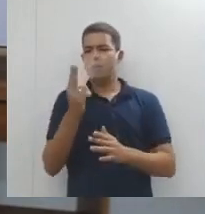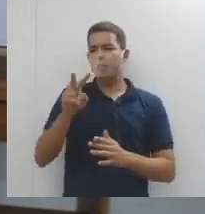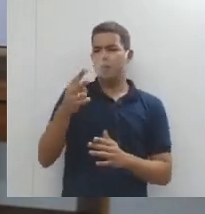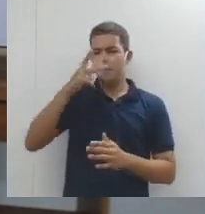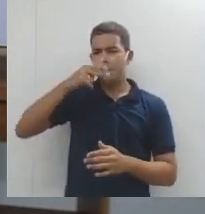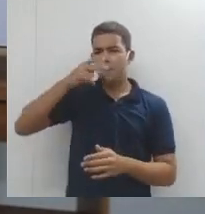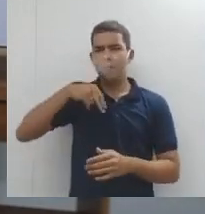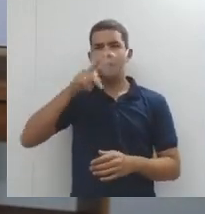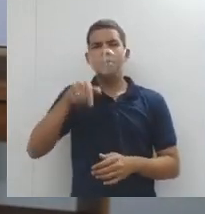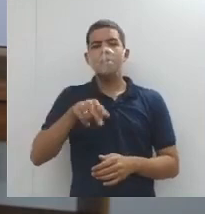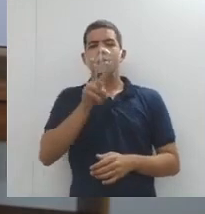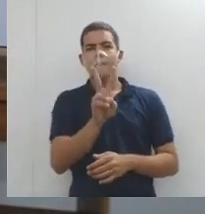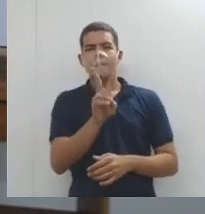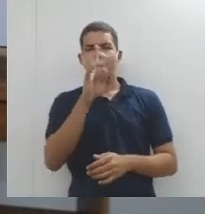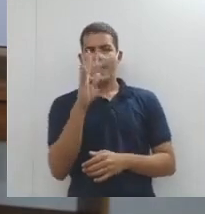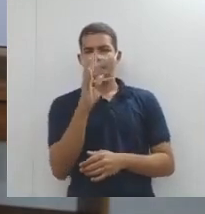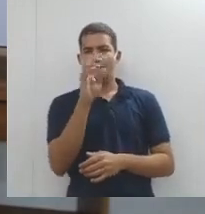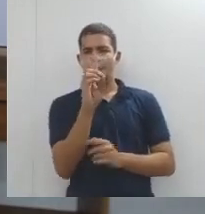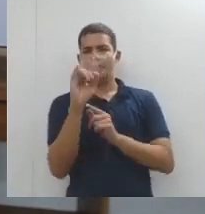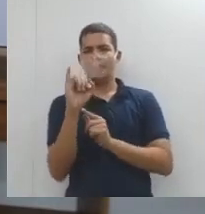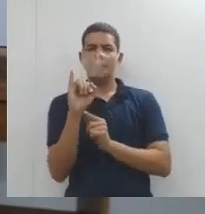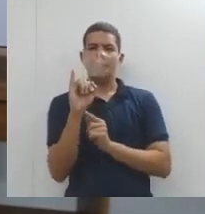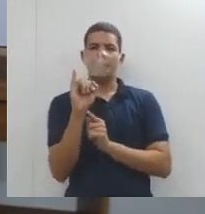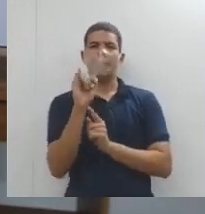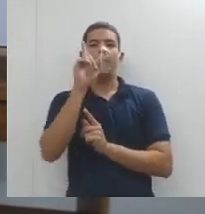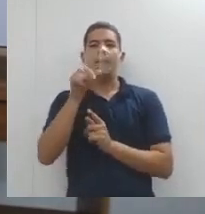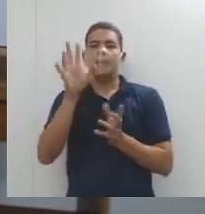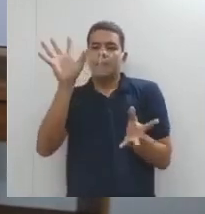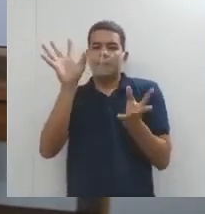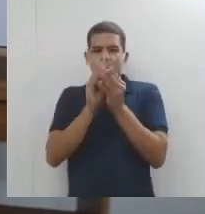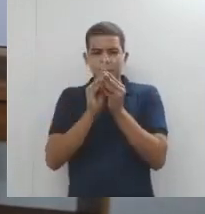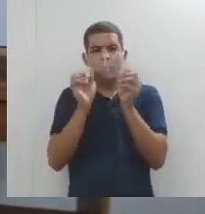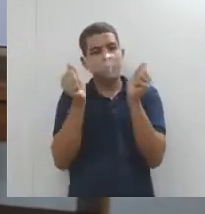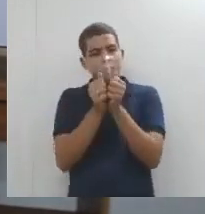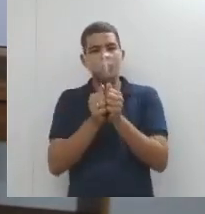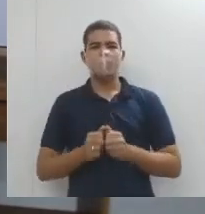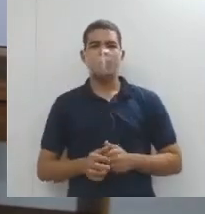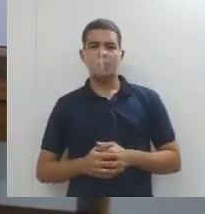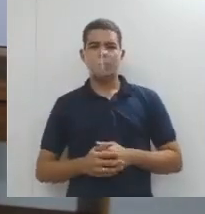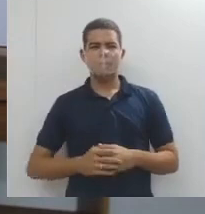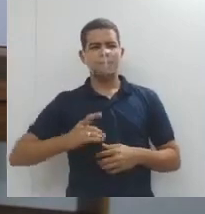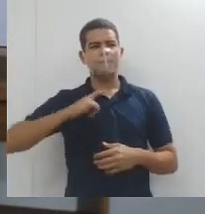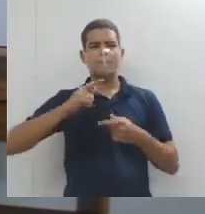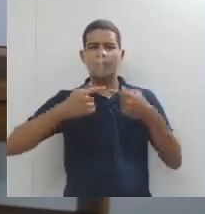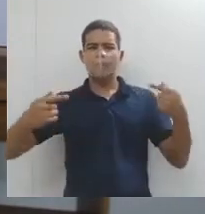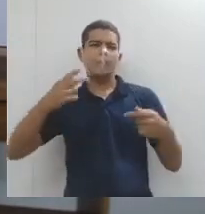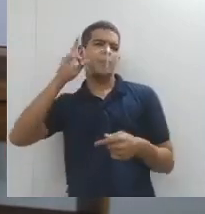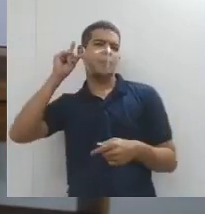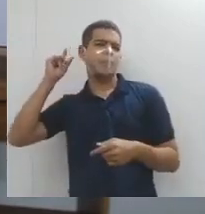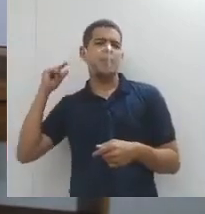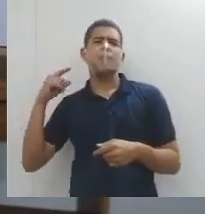verbo transitivo direto e indireto. Nas gramáticas mais antigas, nós temos